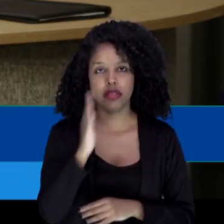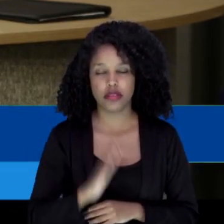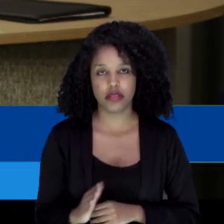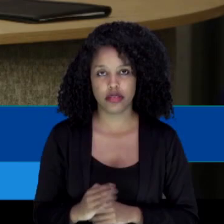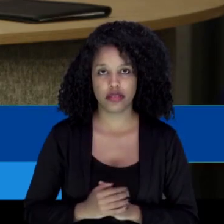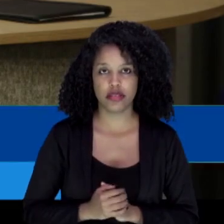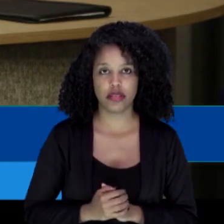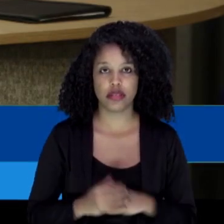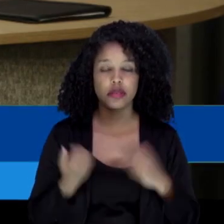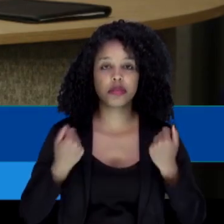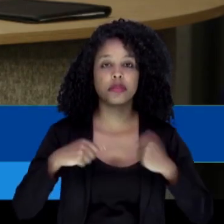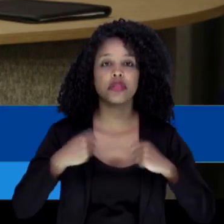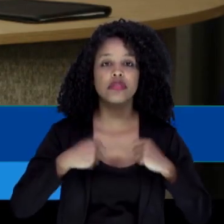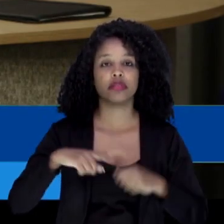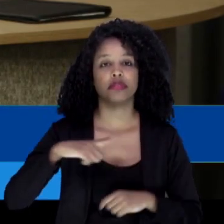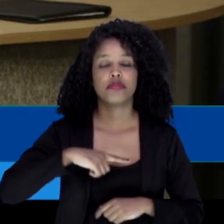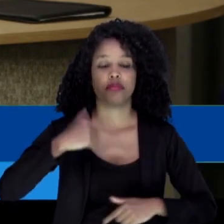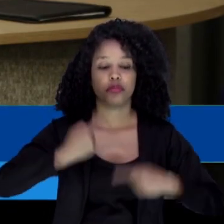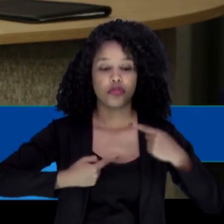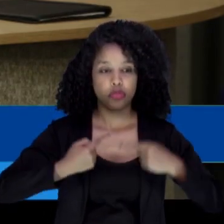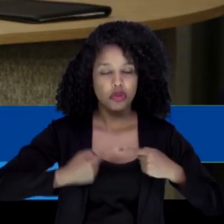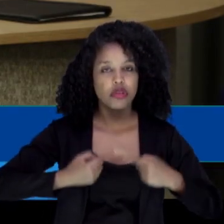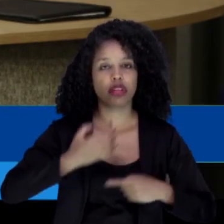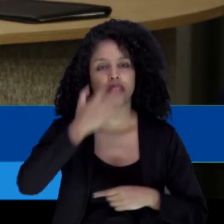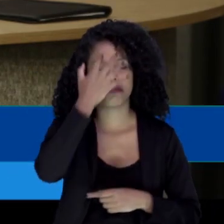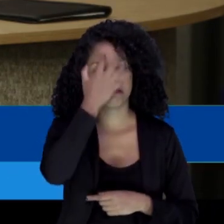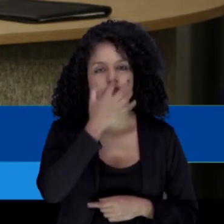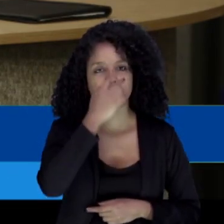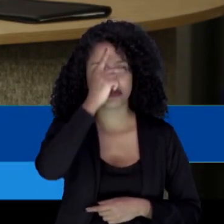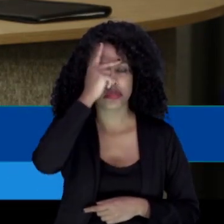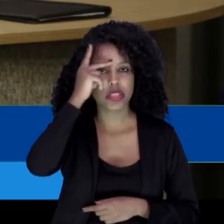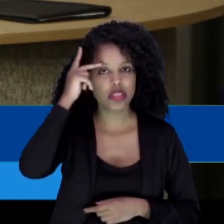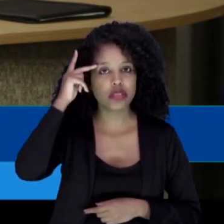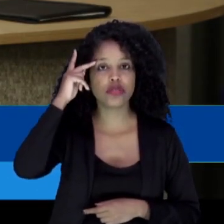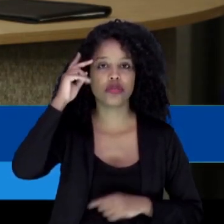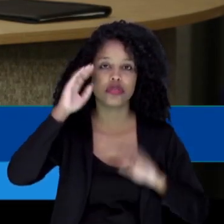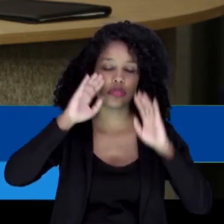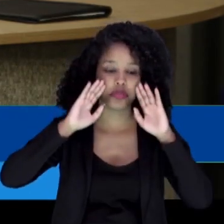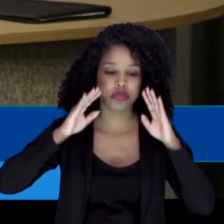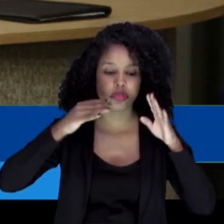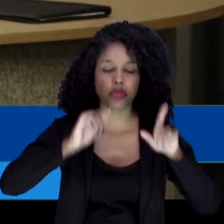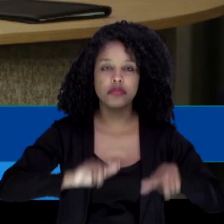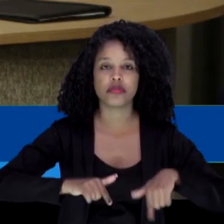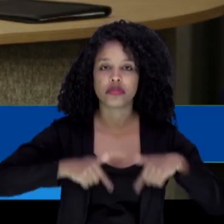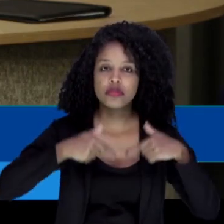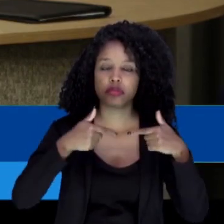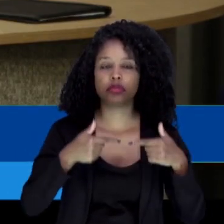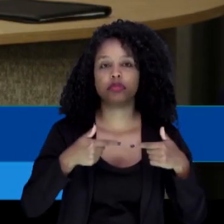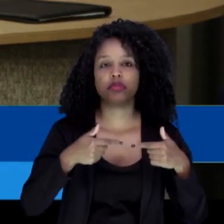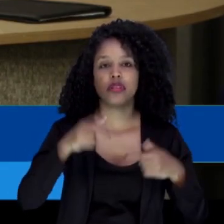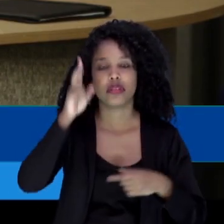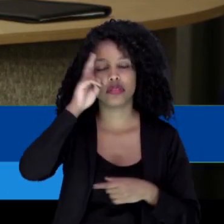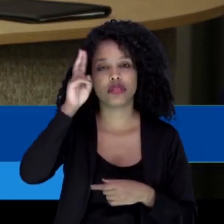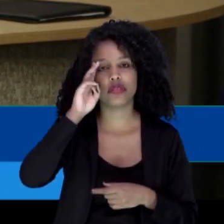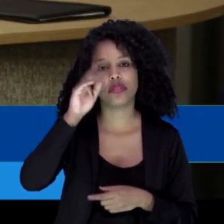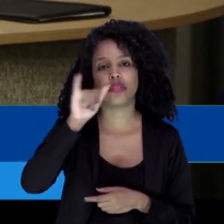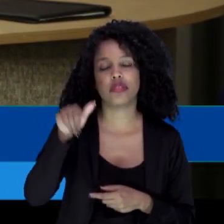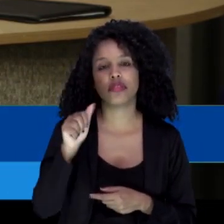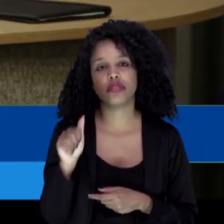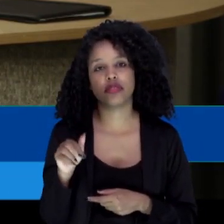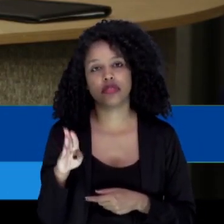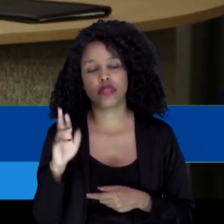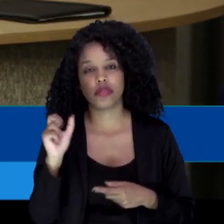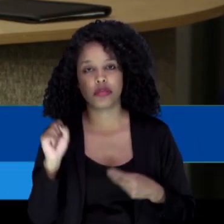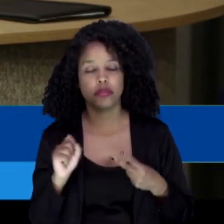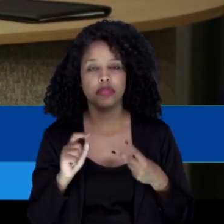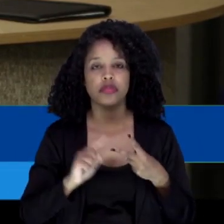em sua casa políticos sérios que buscam rá e lutar pela história construída por Jarbas Vasconcelos ulices